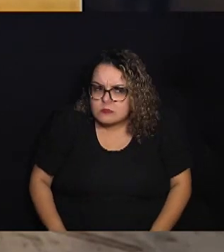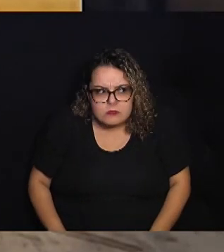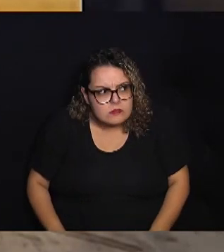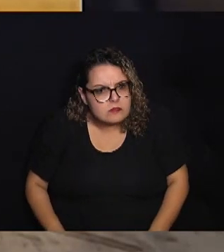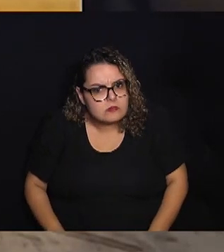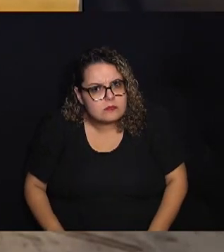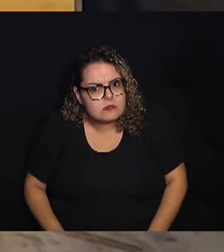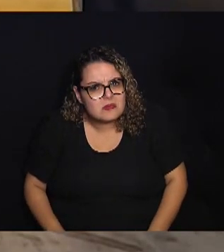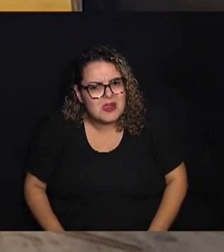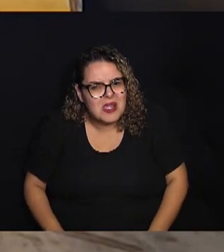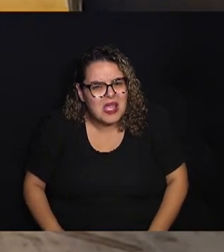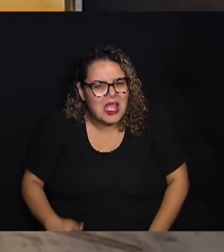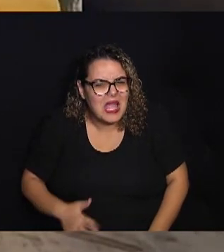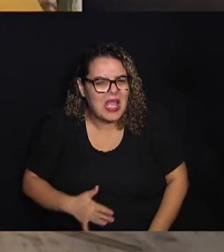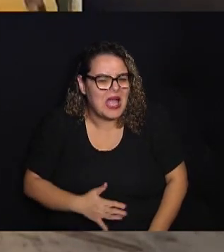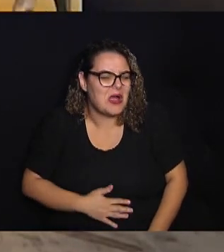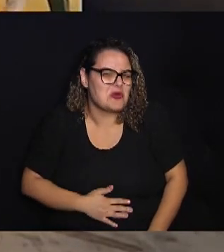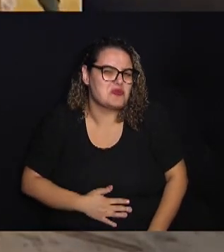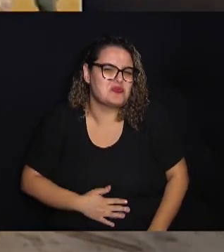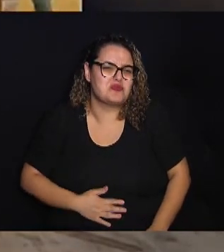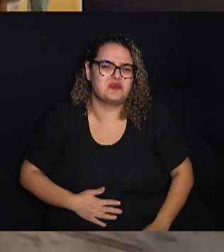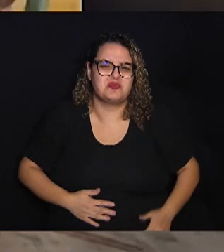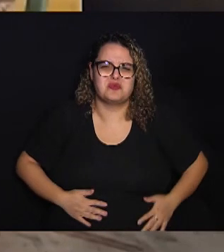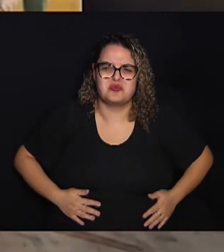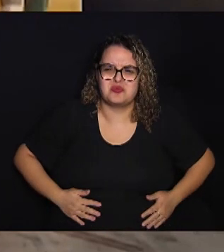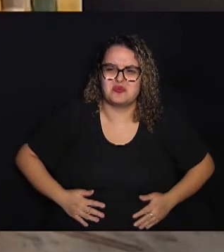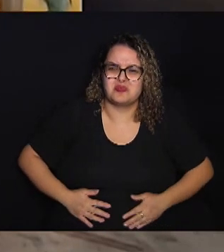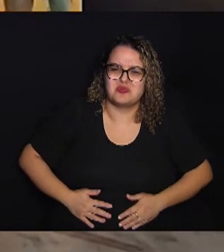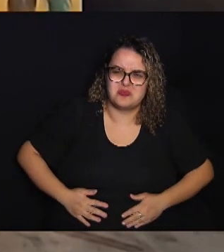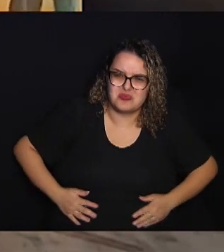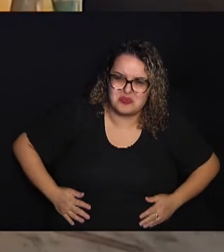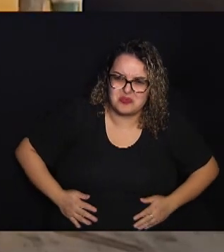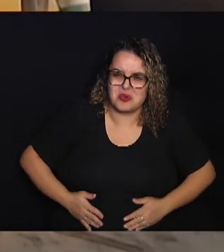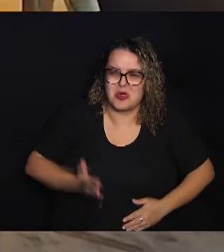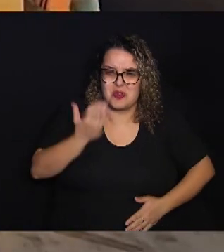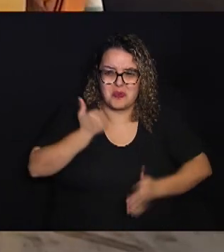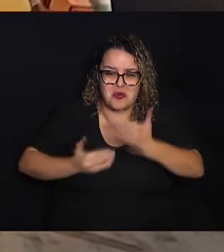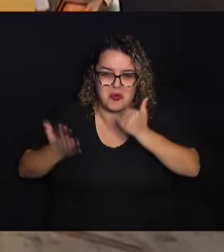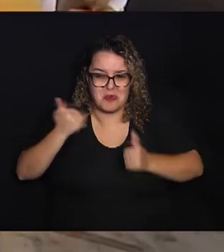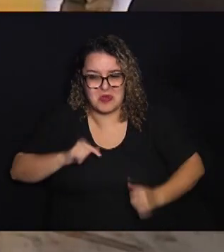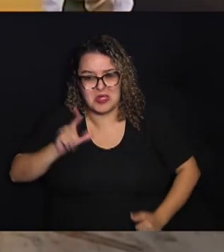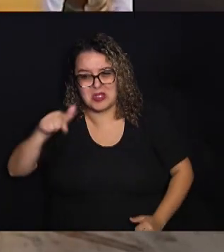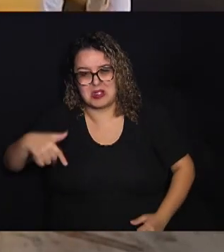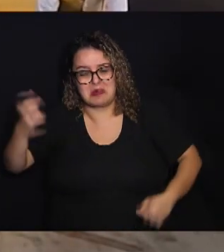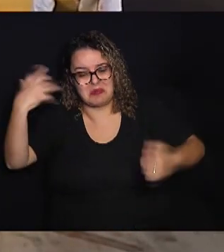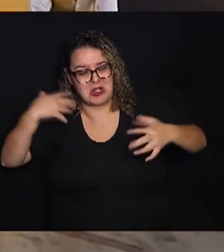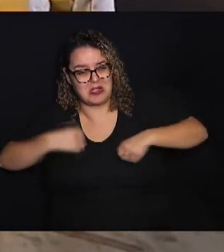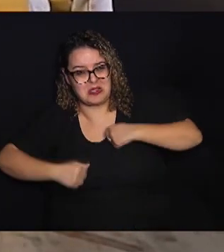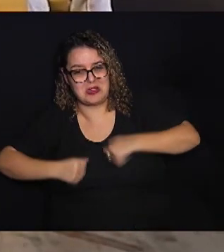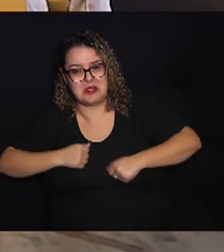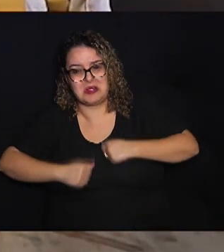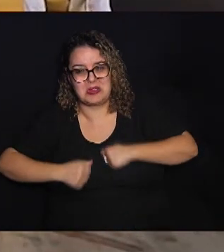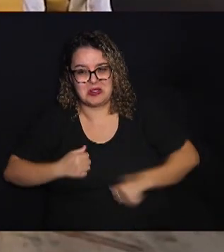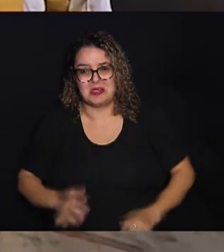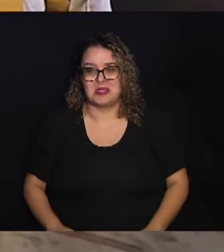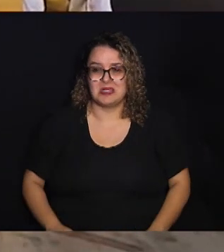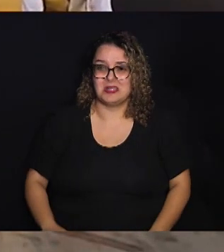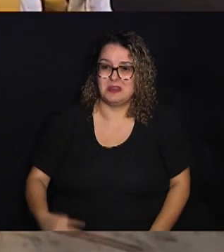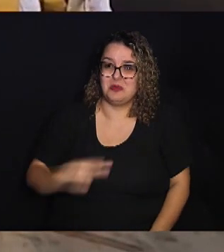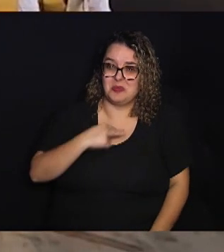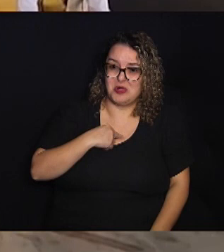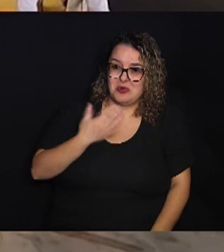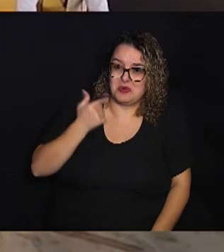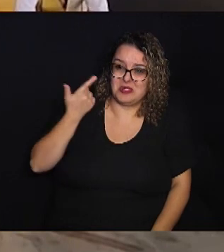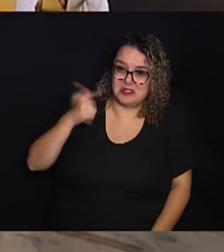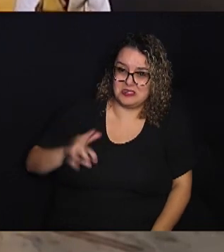Comi tanto que agora só penso em banhar e nem sucuri depois de comer. Já eu